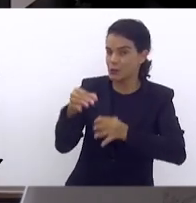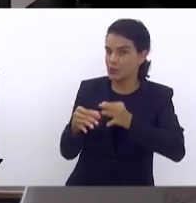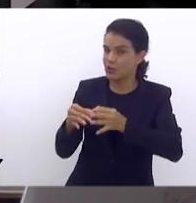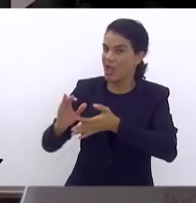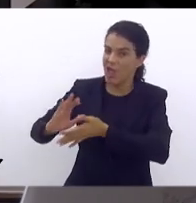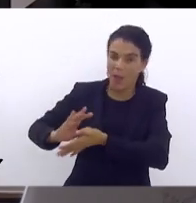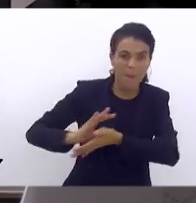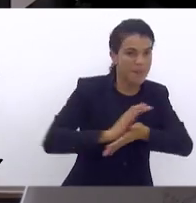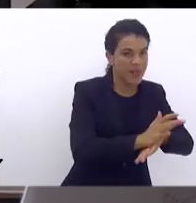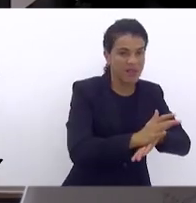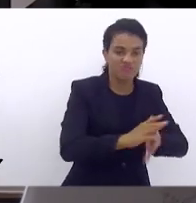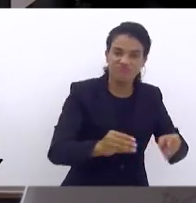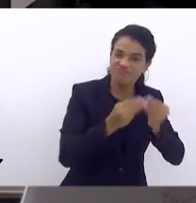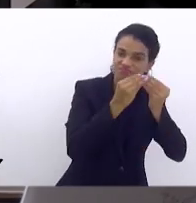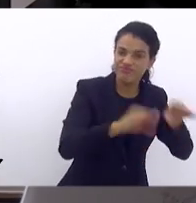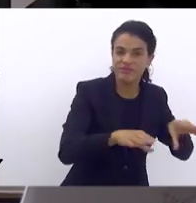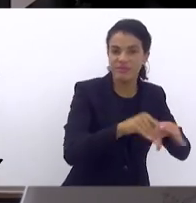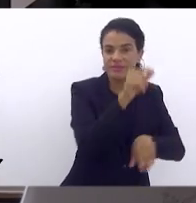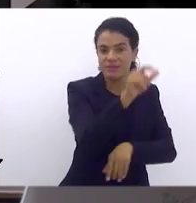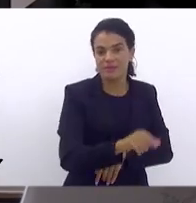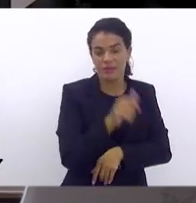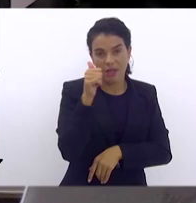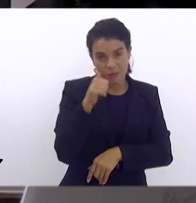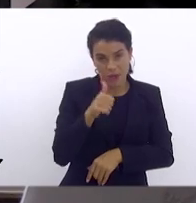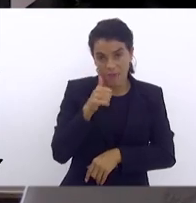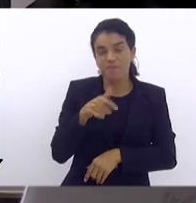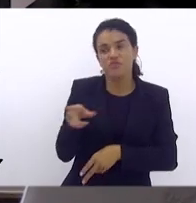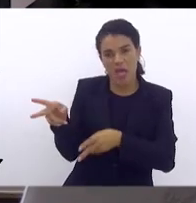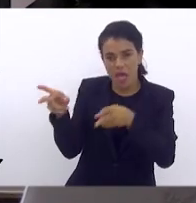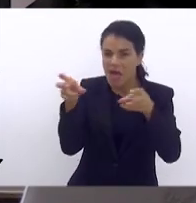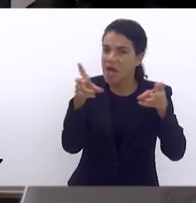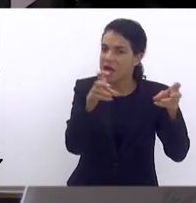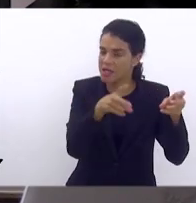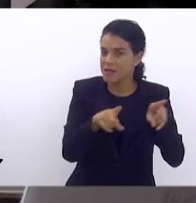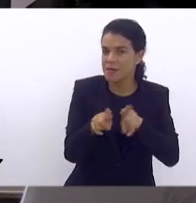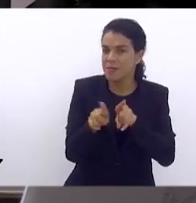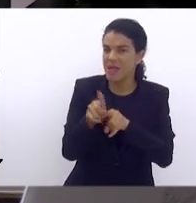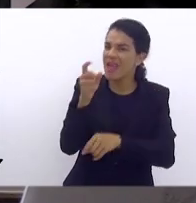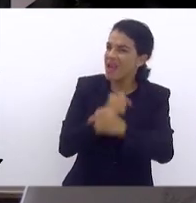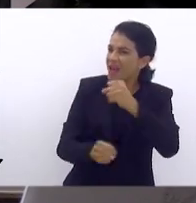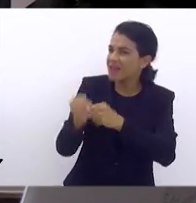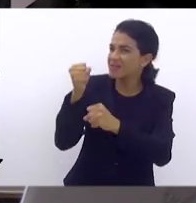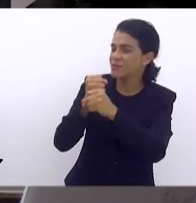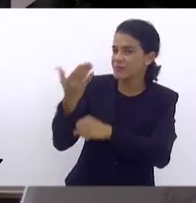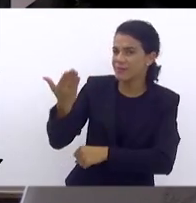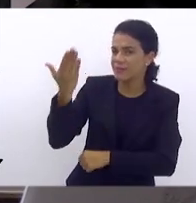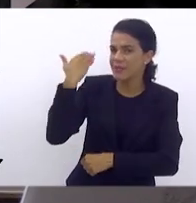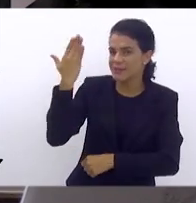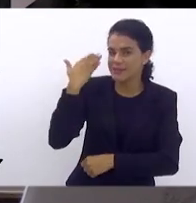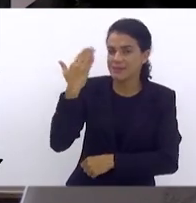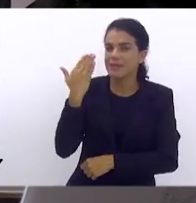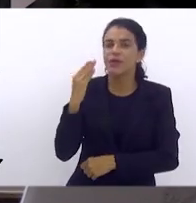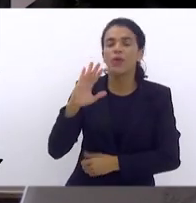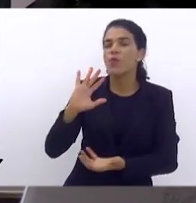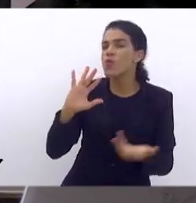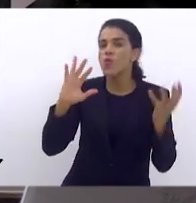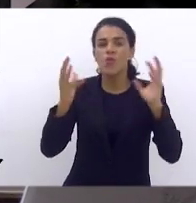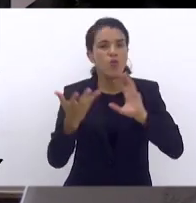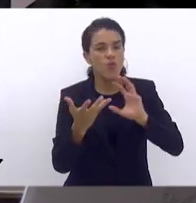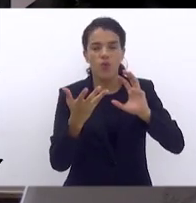prejuízo da vítima né a gente ouviu falar se eu não me engano foi ano passado de uma De um